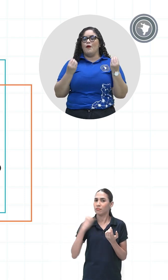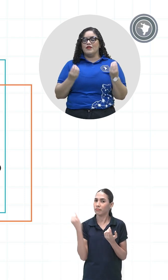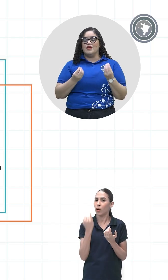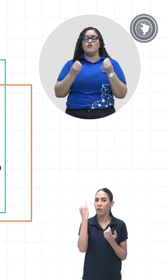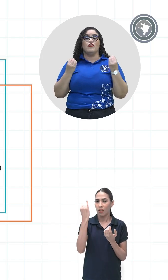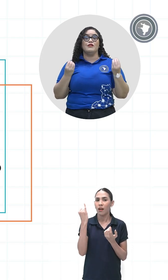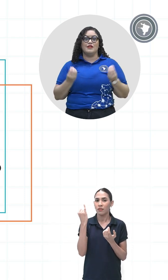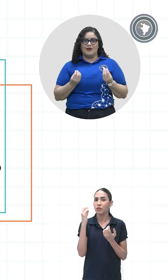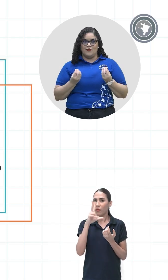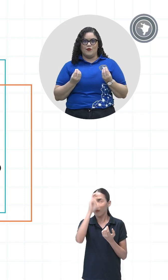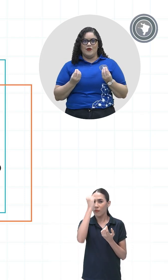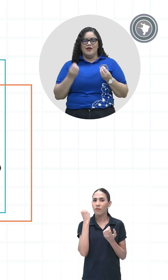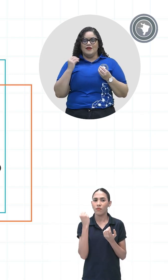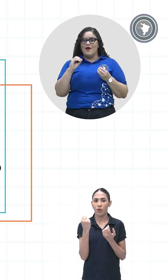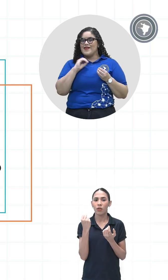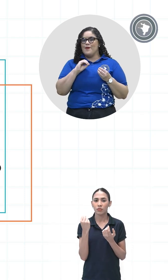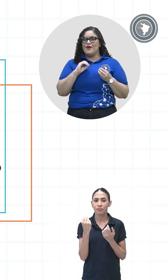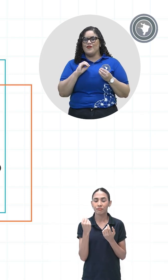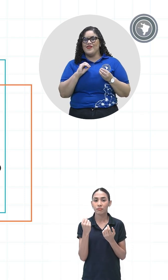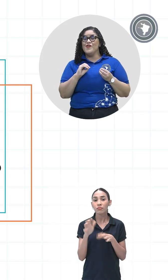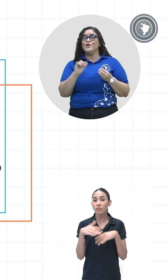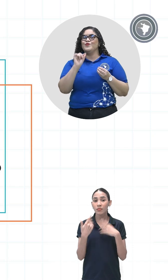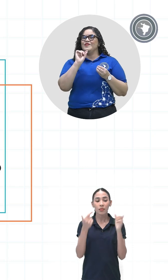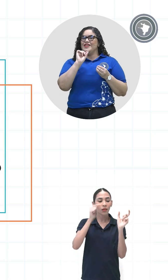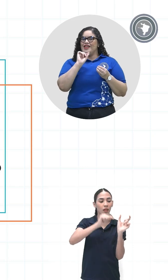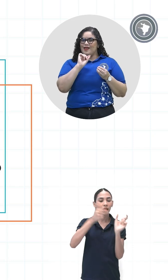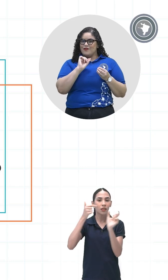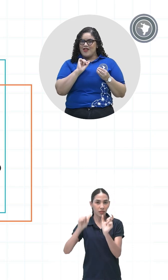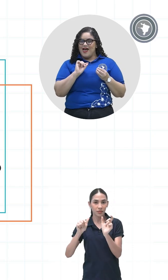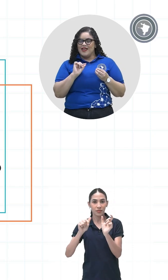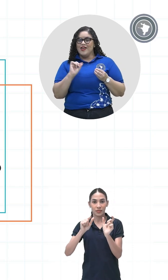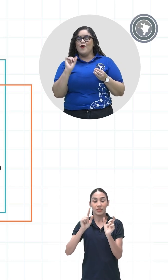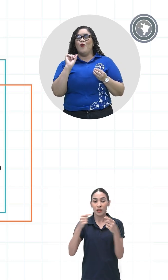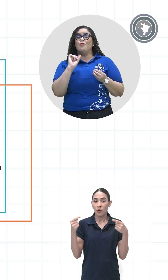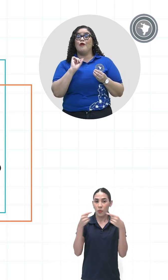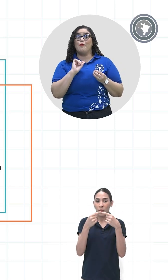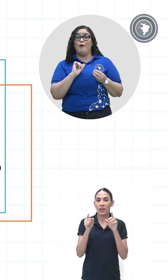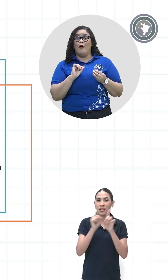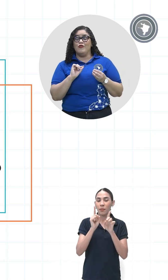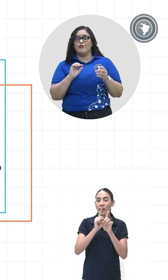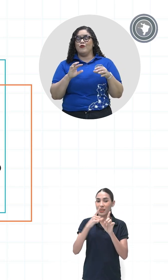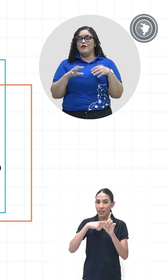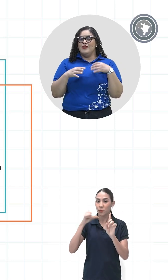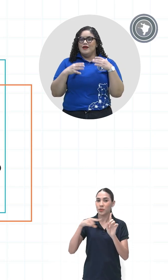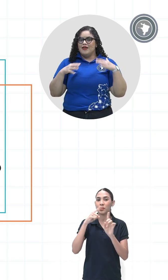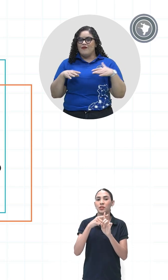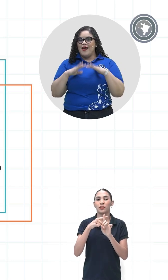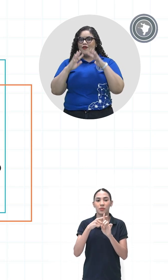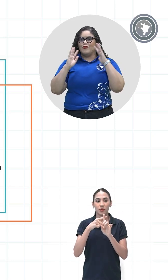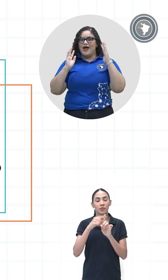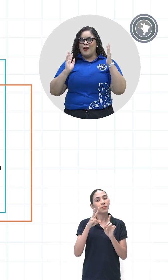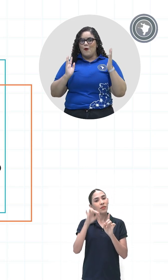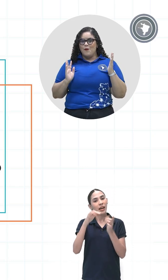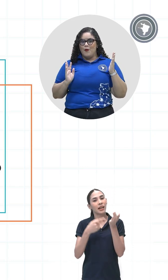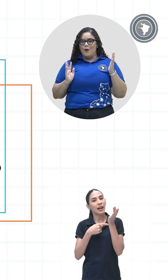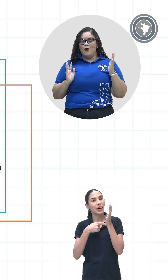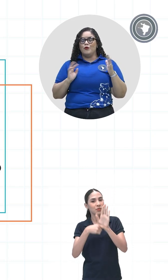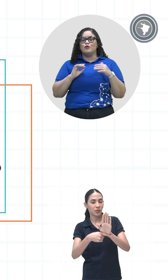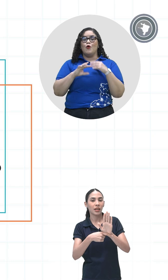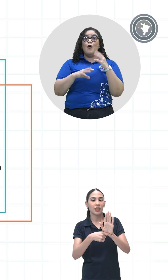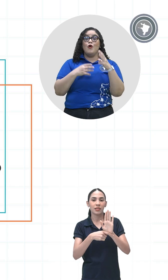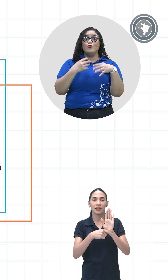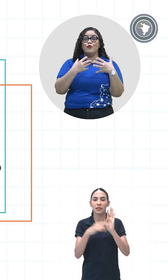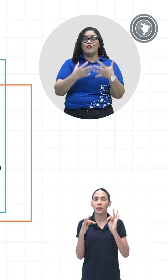grandioso, importante e intenso. Então, essa repetição, ela está aí com um propósito que vai ajudar a